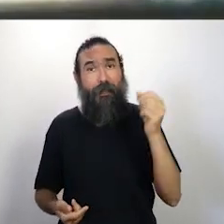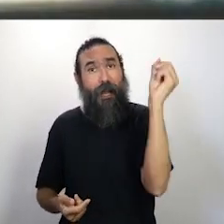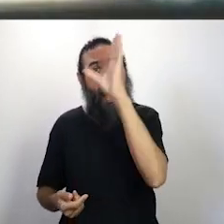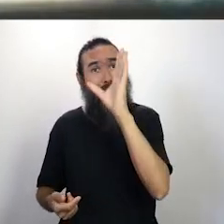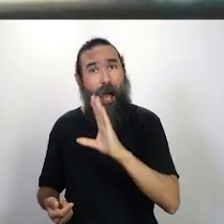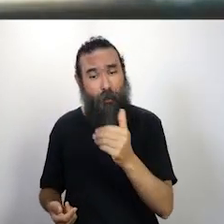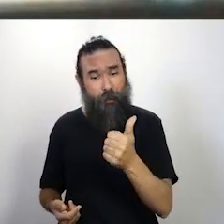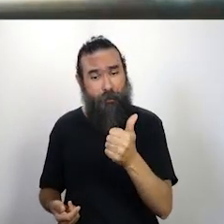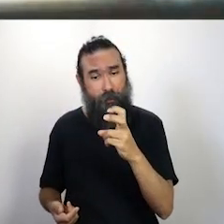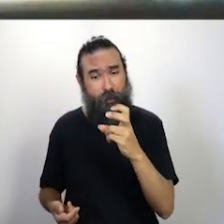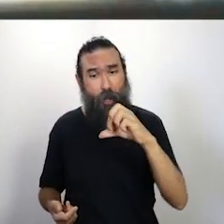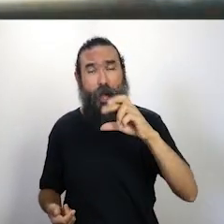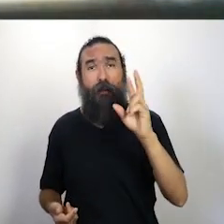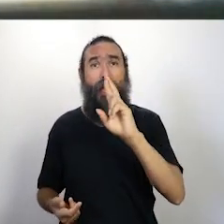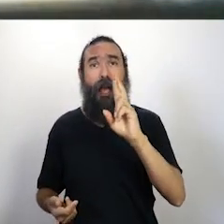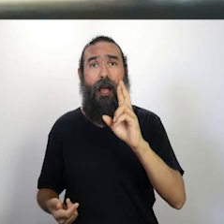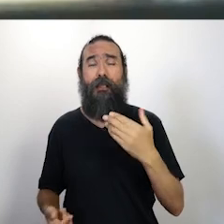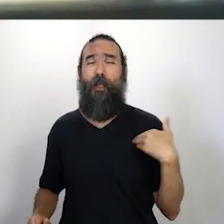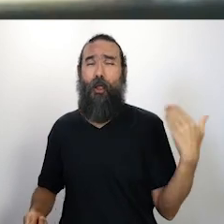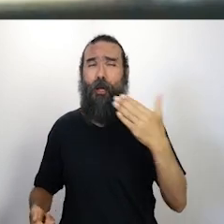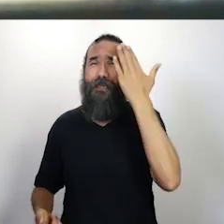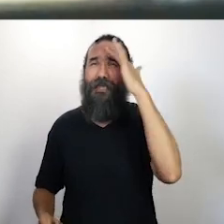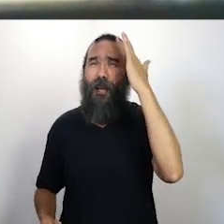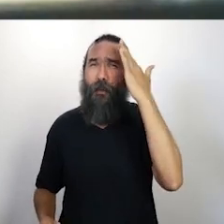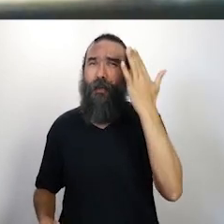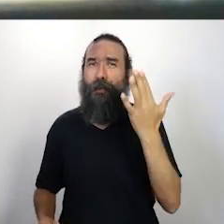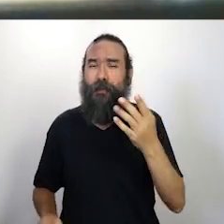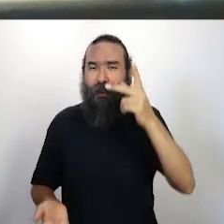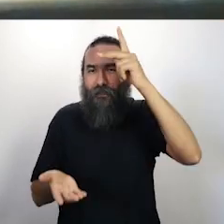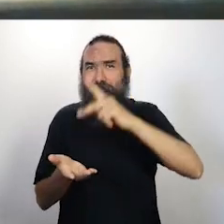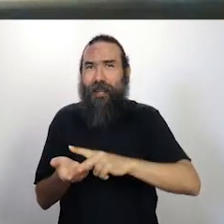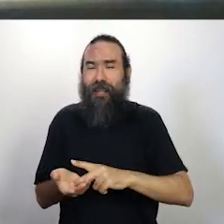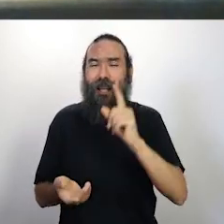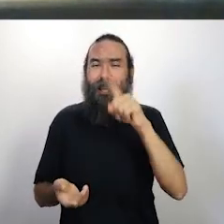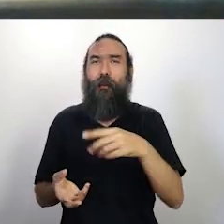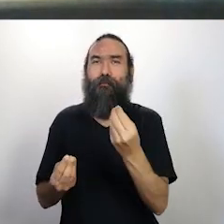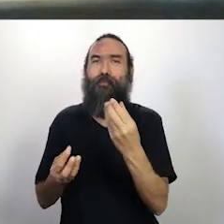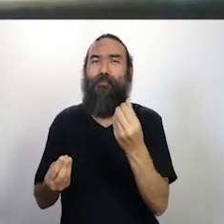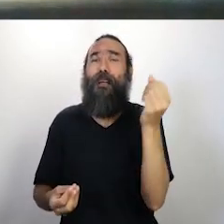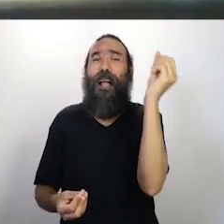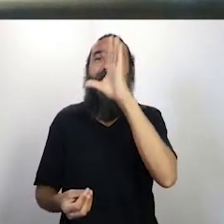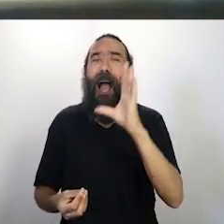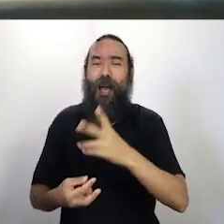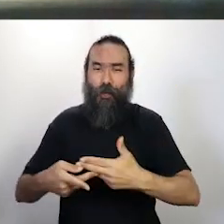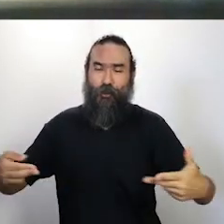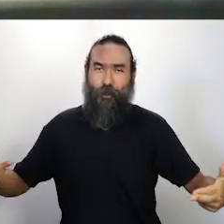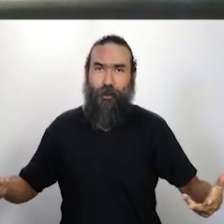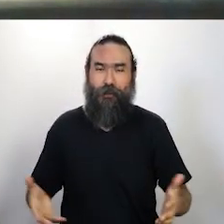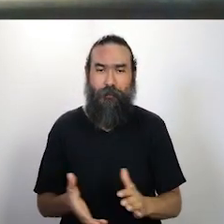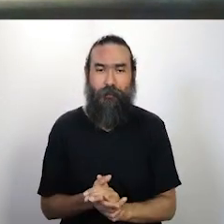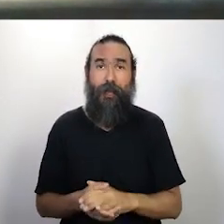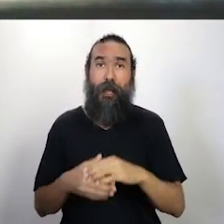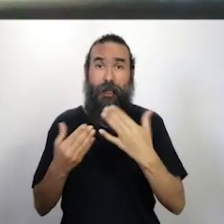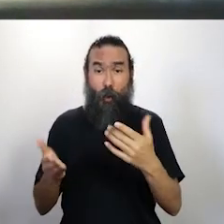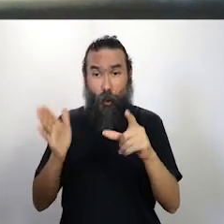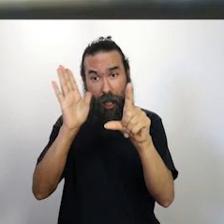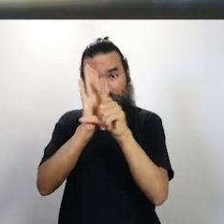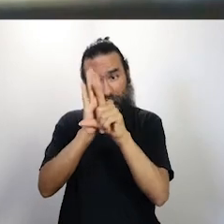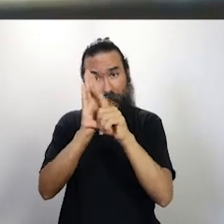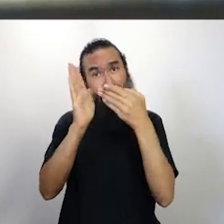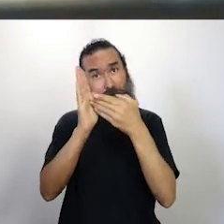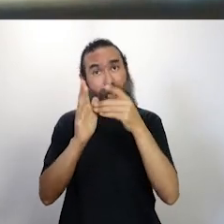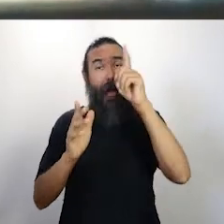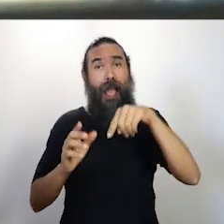então quer dizer a gente sabe que a realidade é outra é muito diferente então a gente por isso que a lei é livre ela considerou